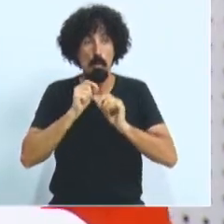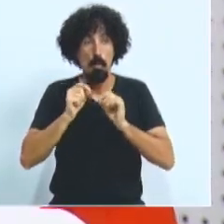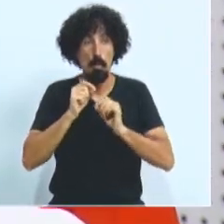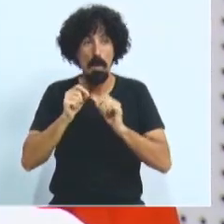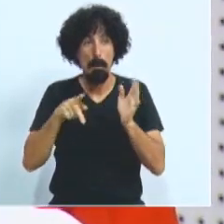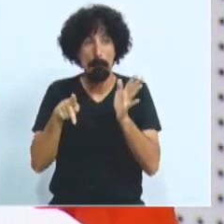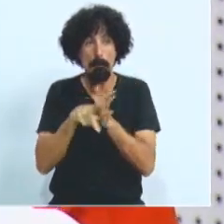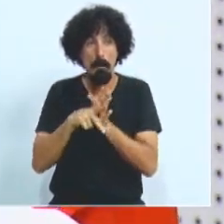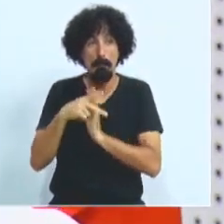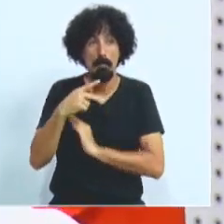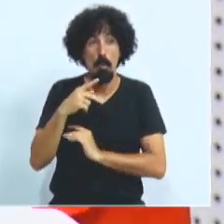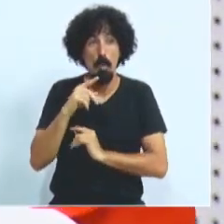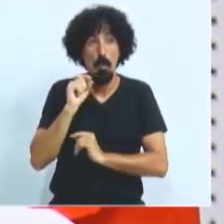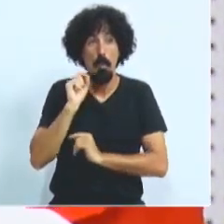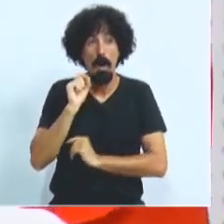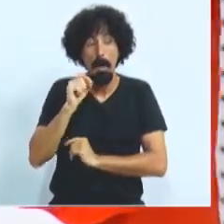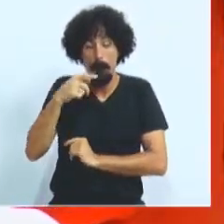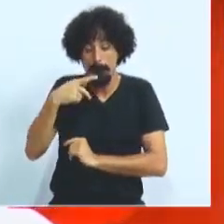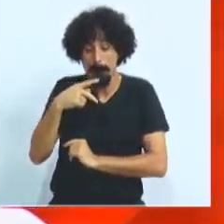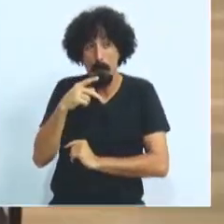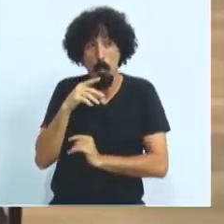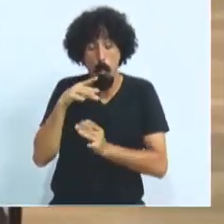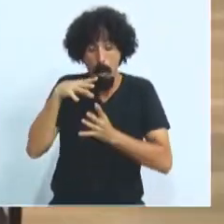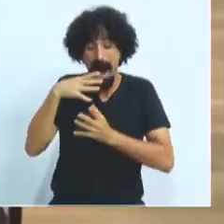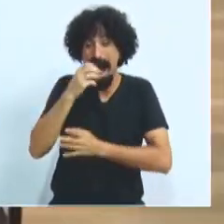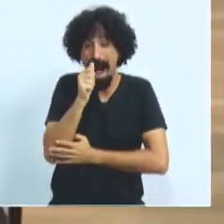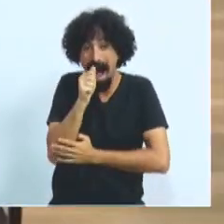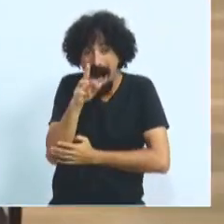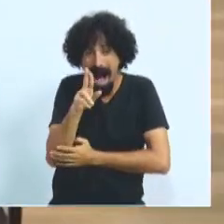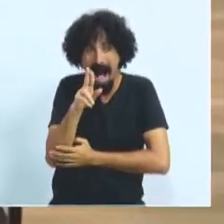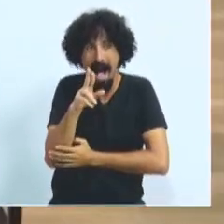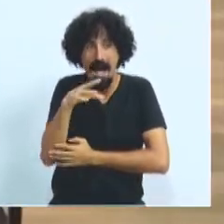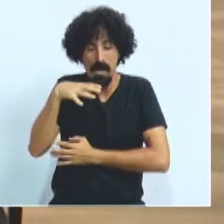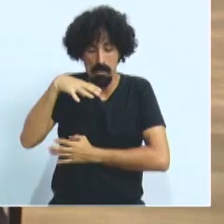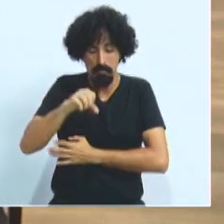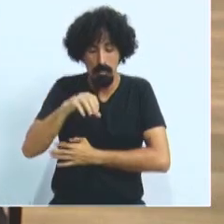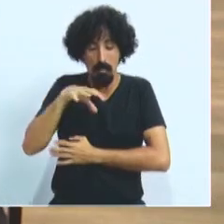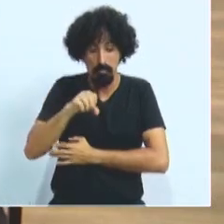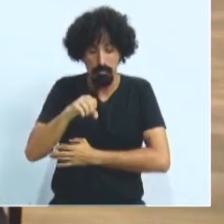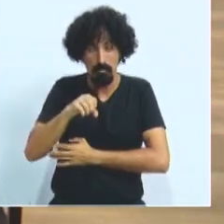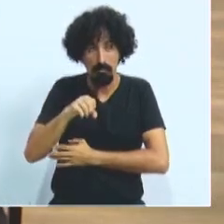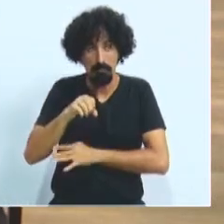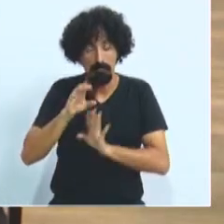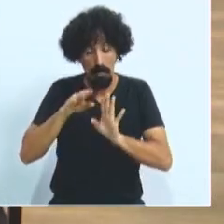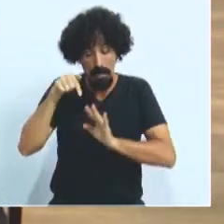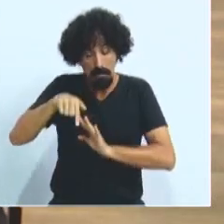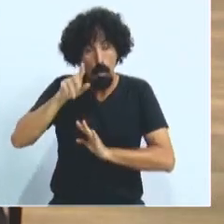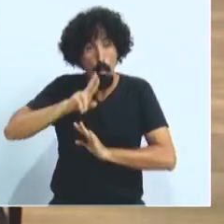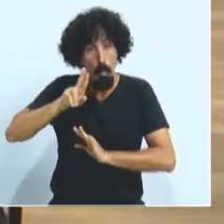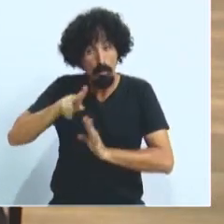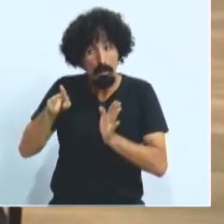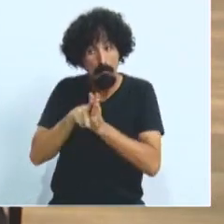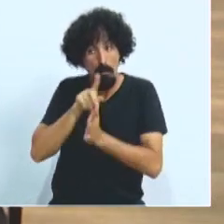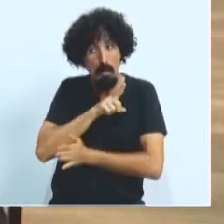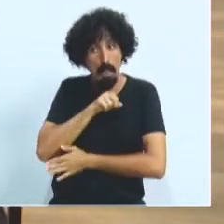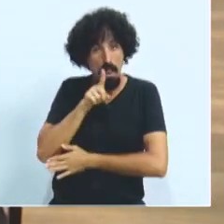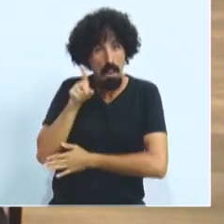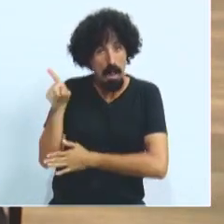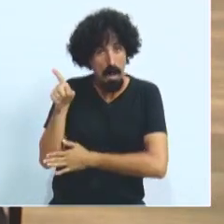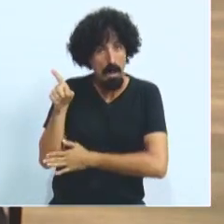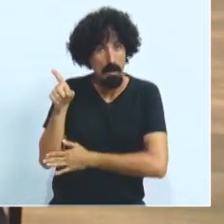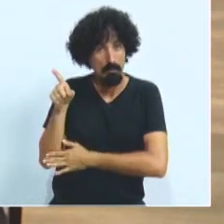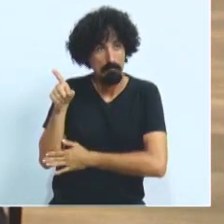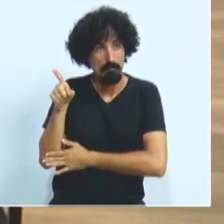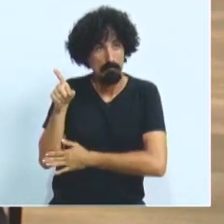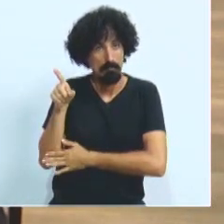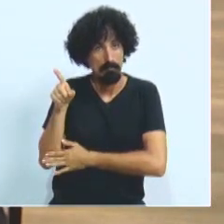infantil na ambulância. Mas se for necessário você fazer uma insuflação para a criança respirar, você não vai usar o ar do seu pulmão inteiro